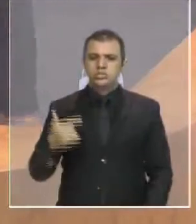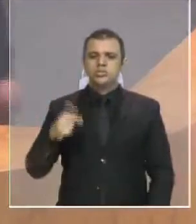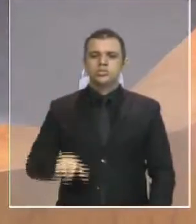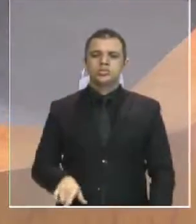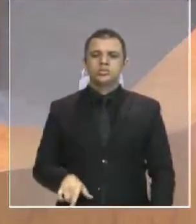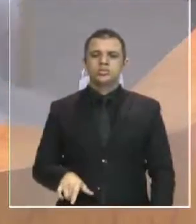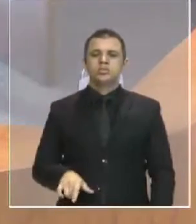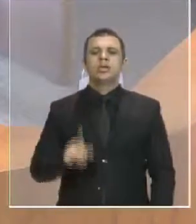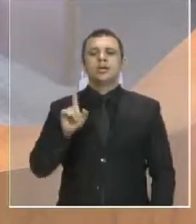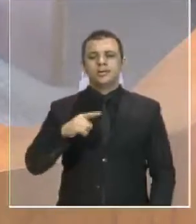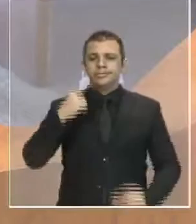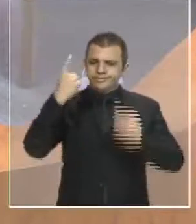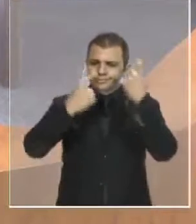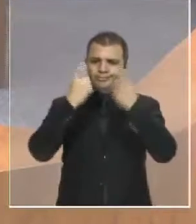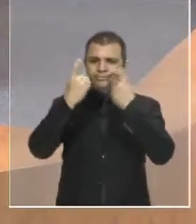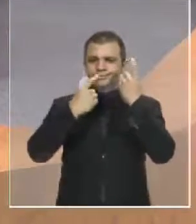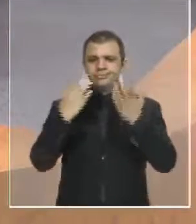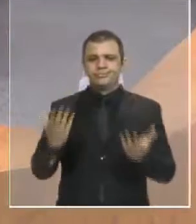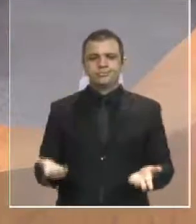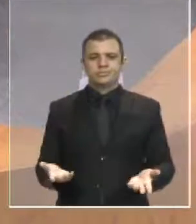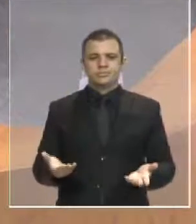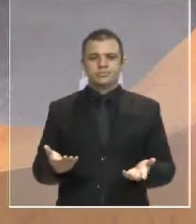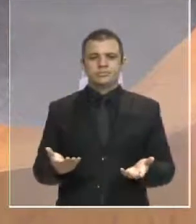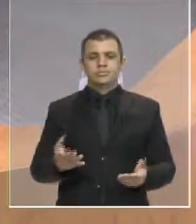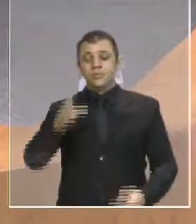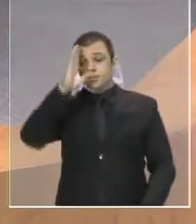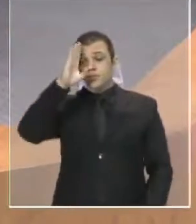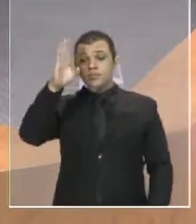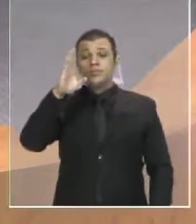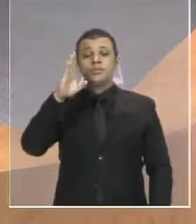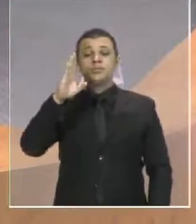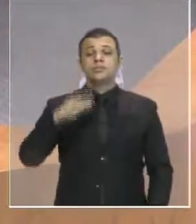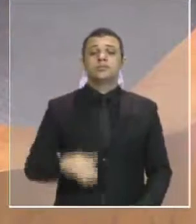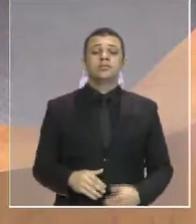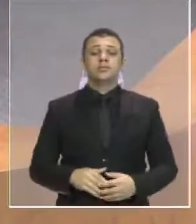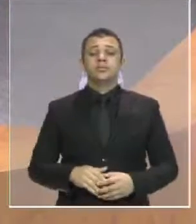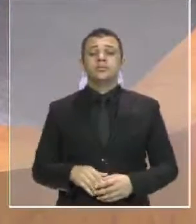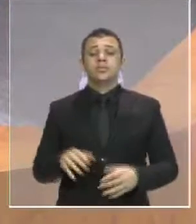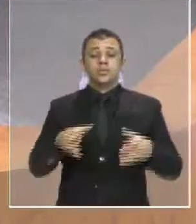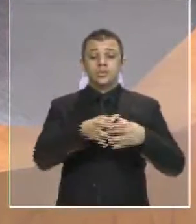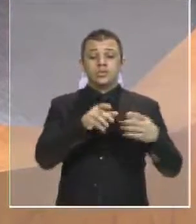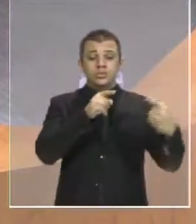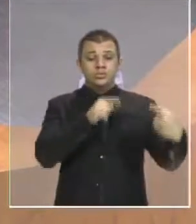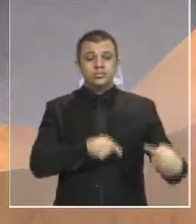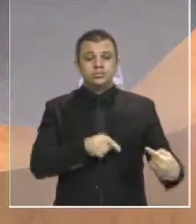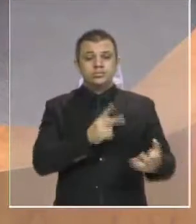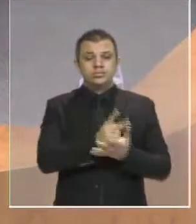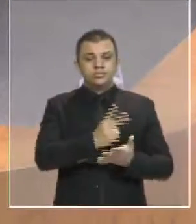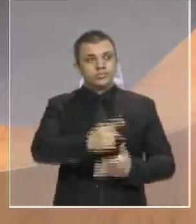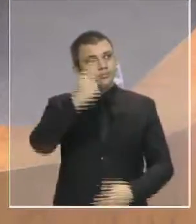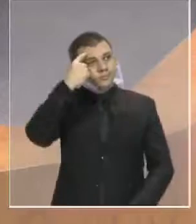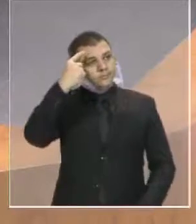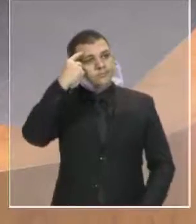é desesperador. Principalmente para uma oposição que só pensa em eleição,